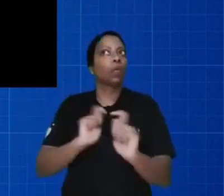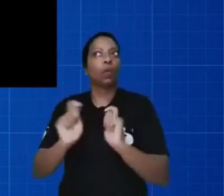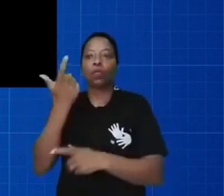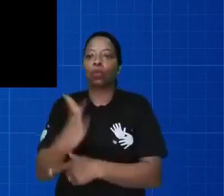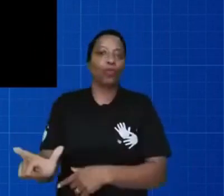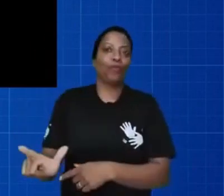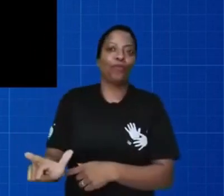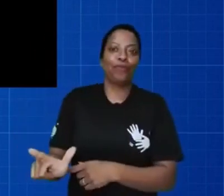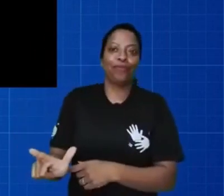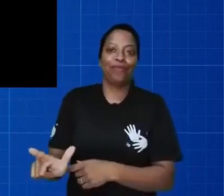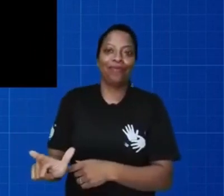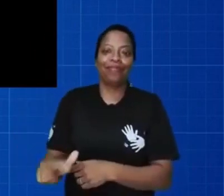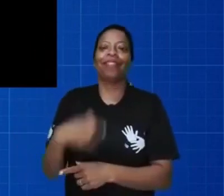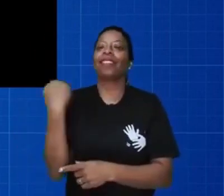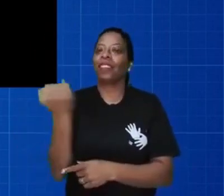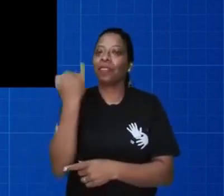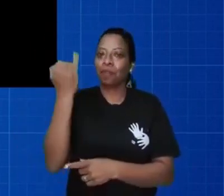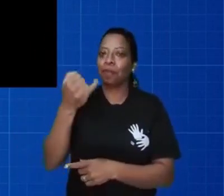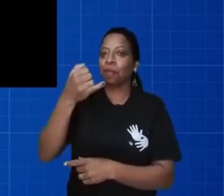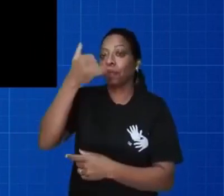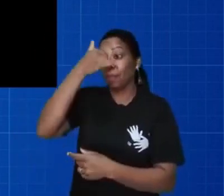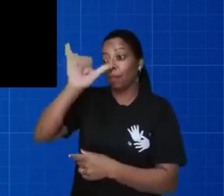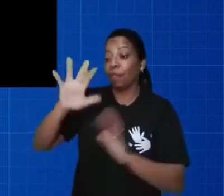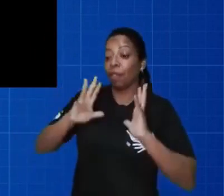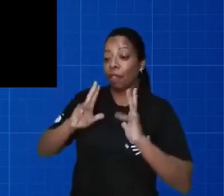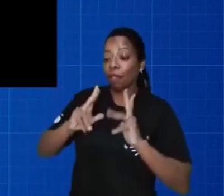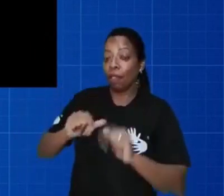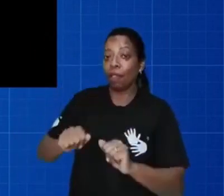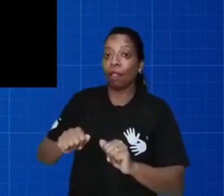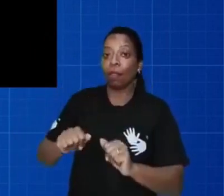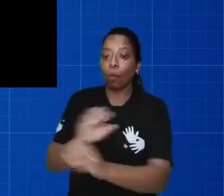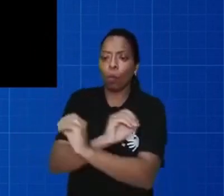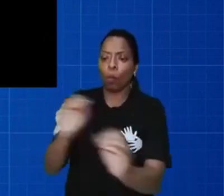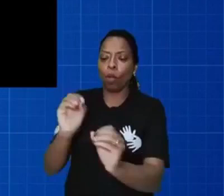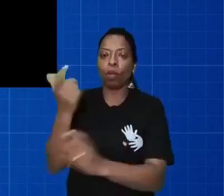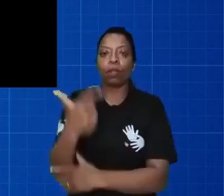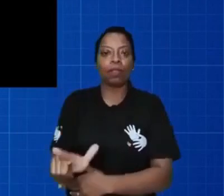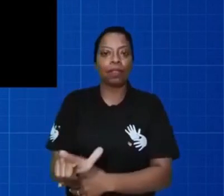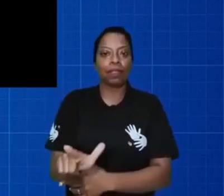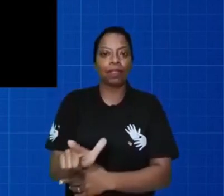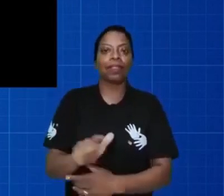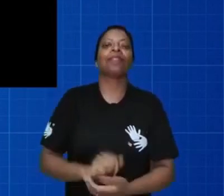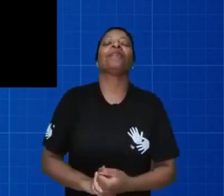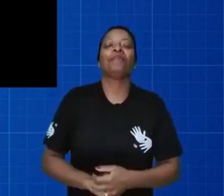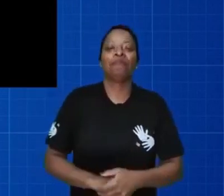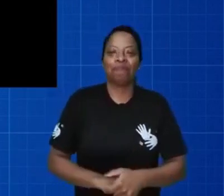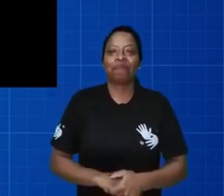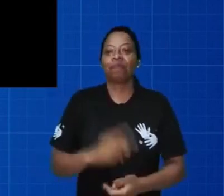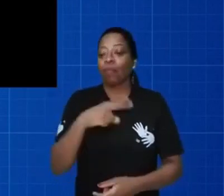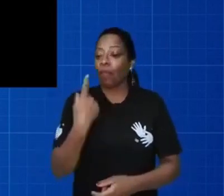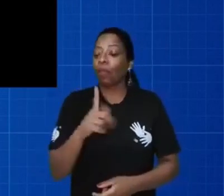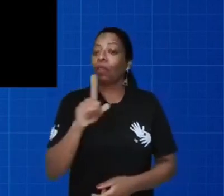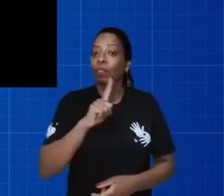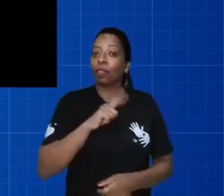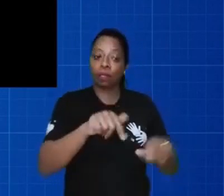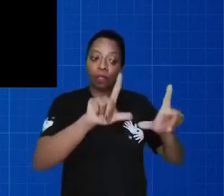maior é essa, né? Já tínhamos esse certificado de erradicação do sarampo. Então, podemos conseguir ele novamente. E a